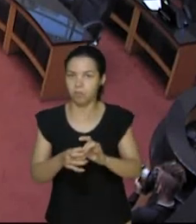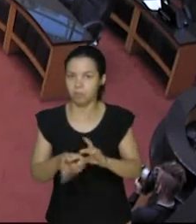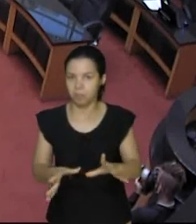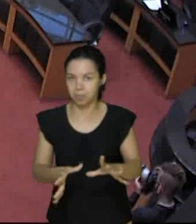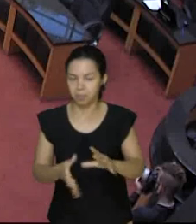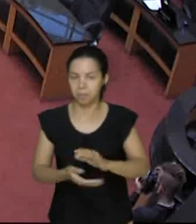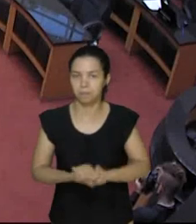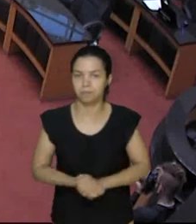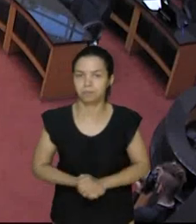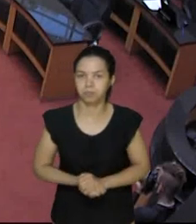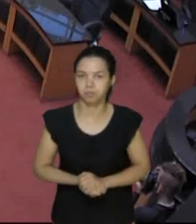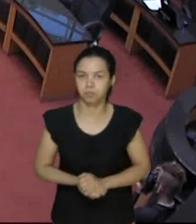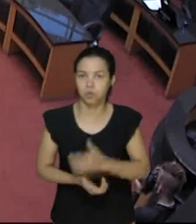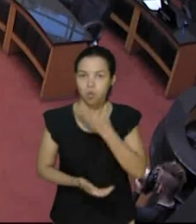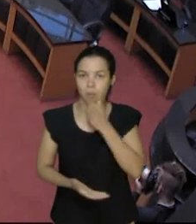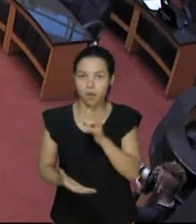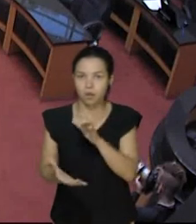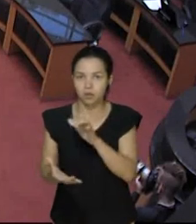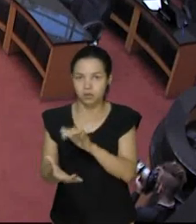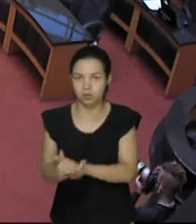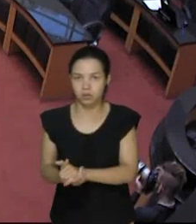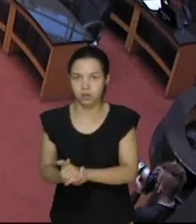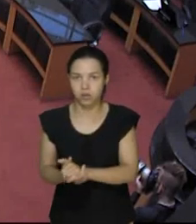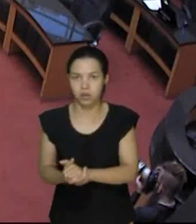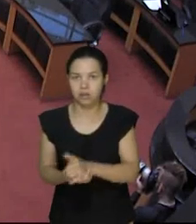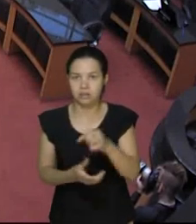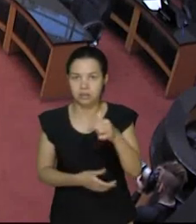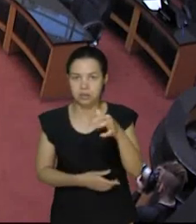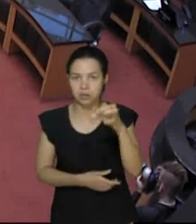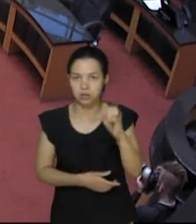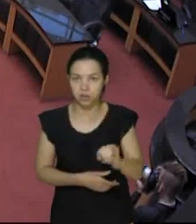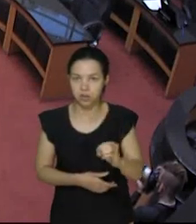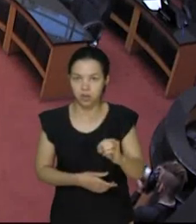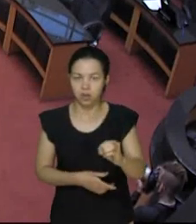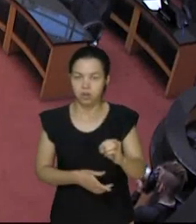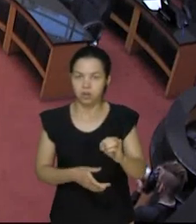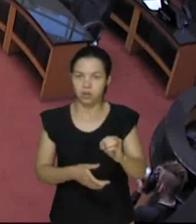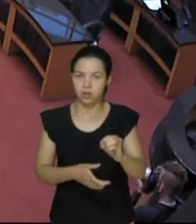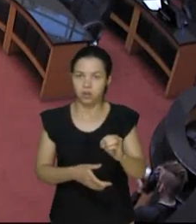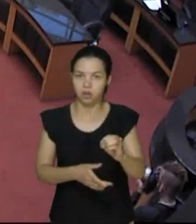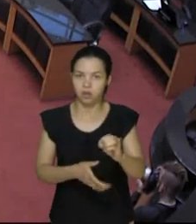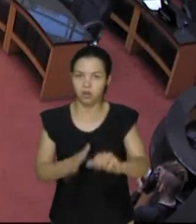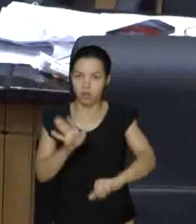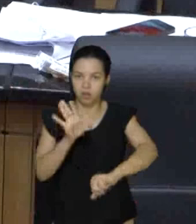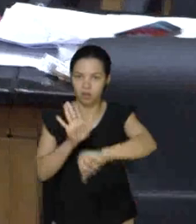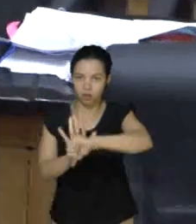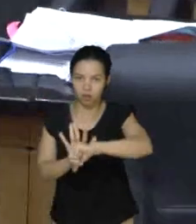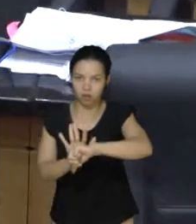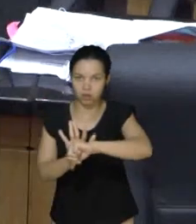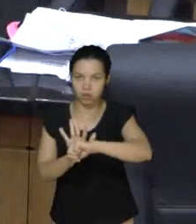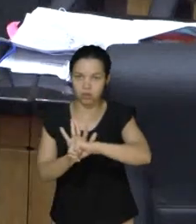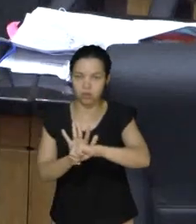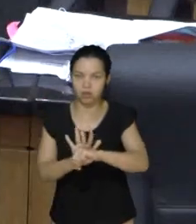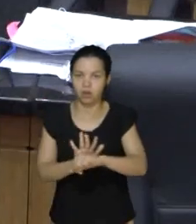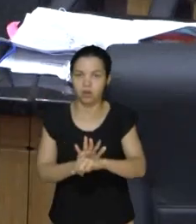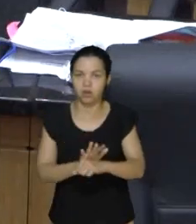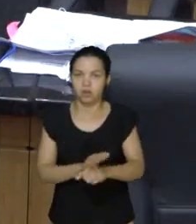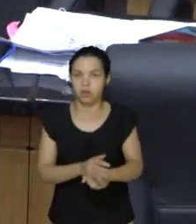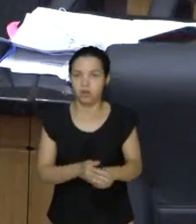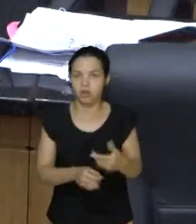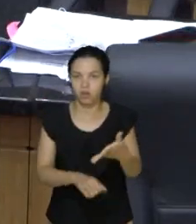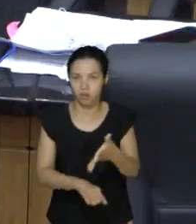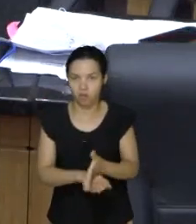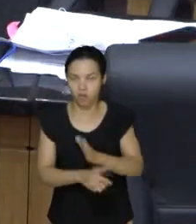O marido dela passou por 70 passagens criminais. Ele se encontra na condição de foragido, ele não